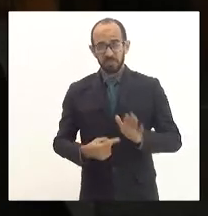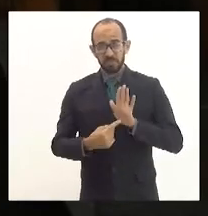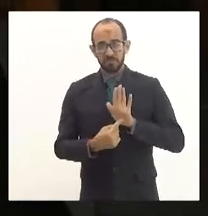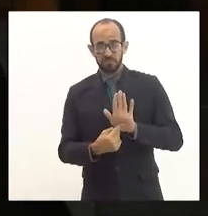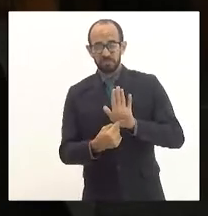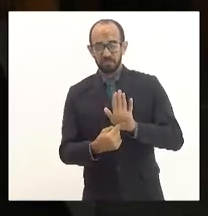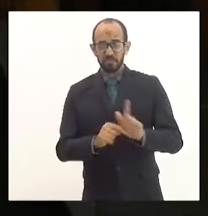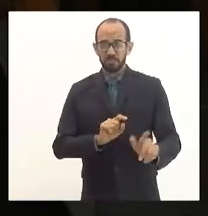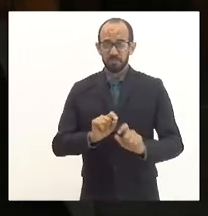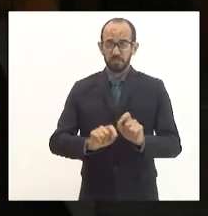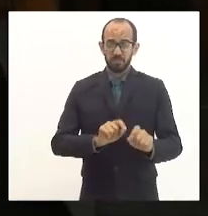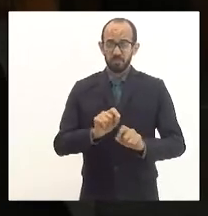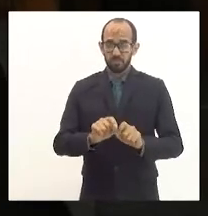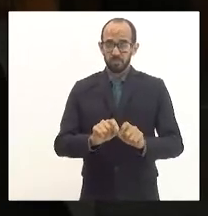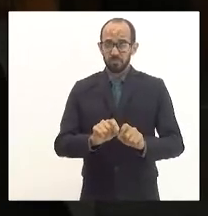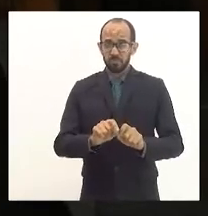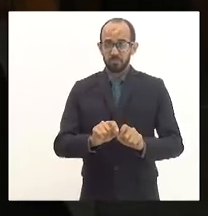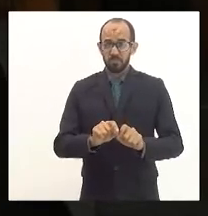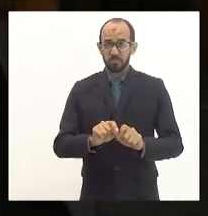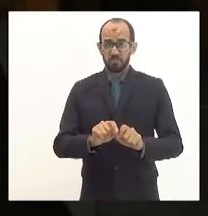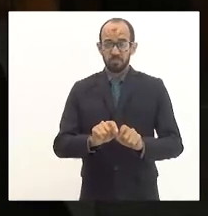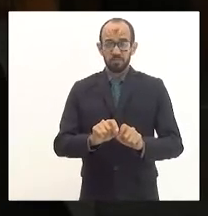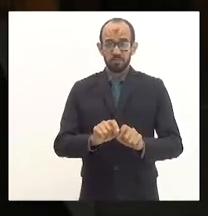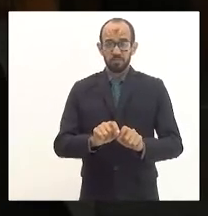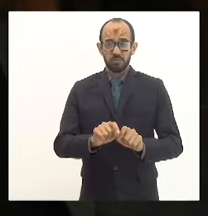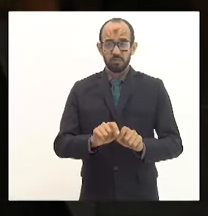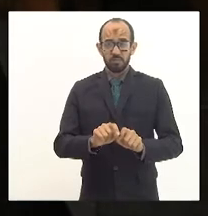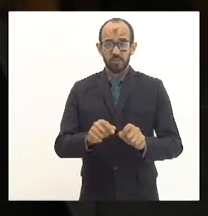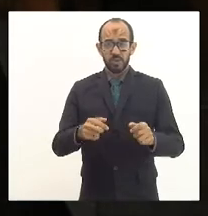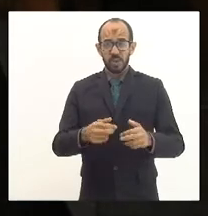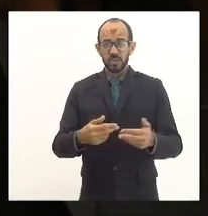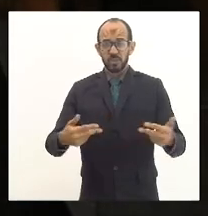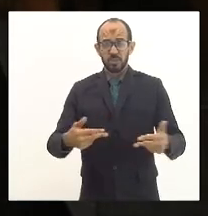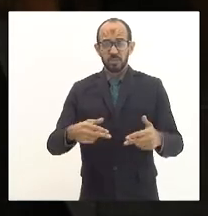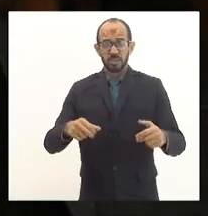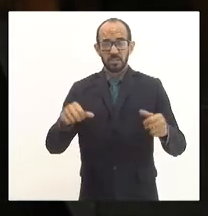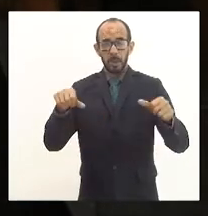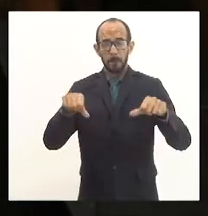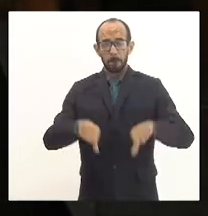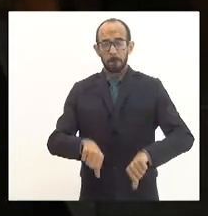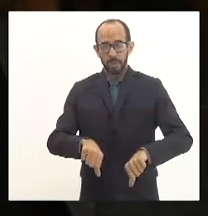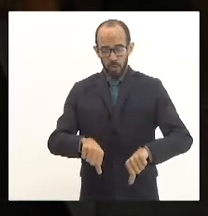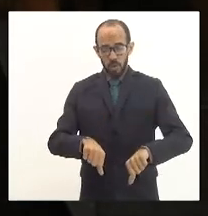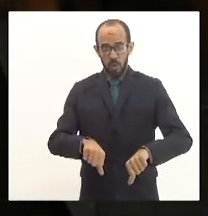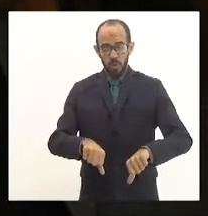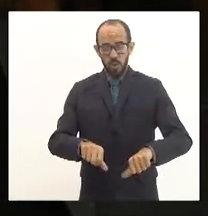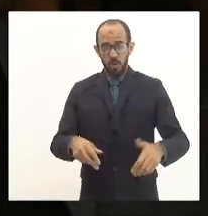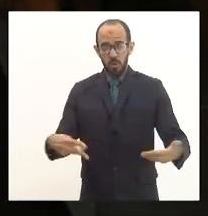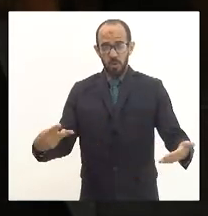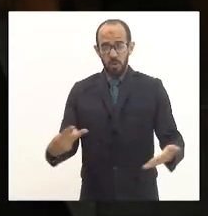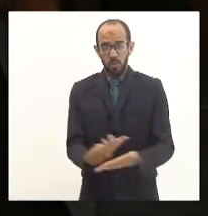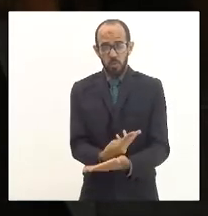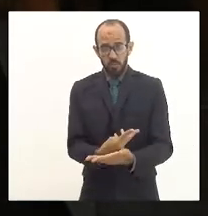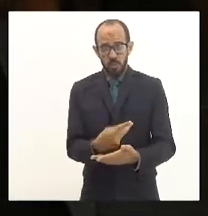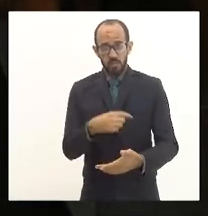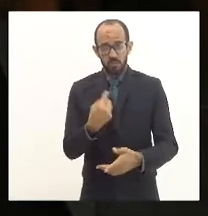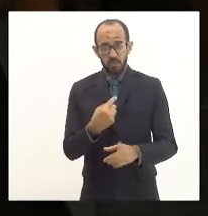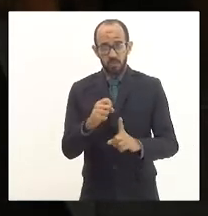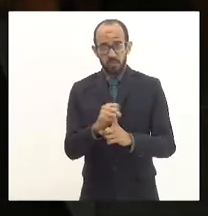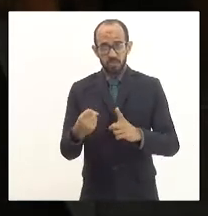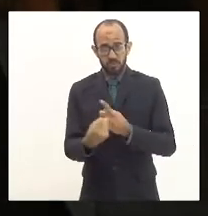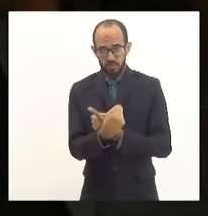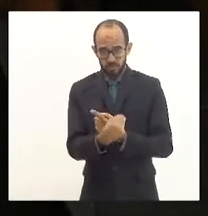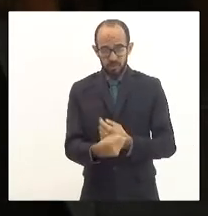e muitas vezes o que te pior ocorre na nossa